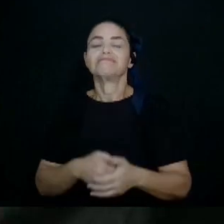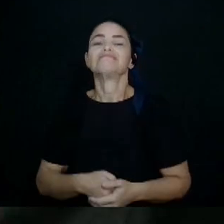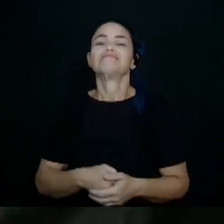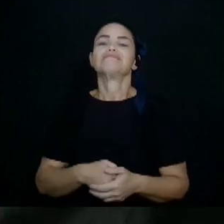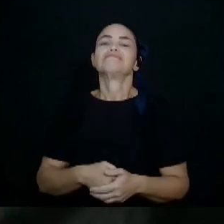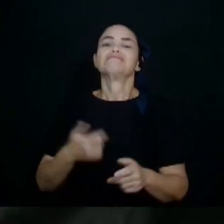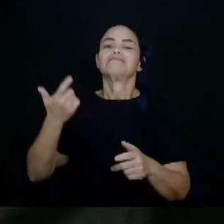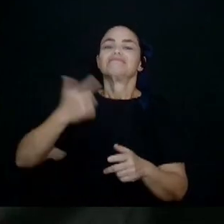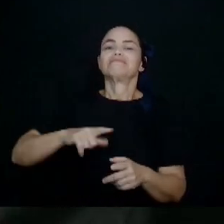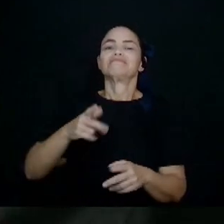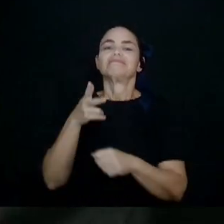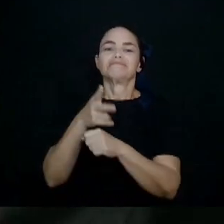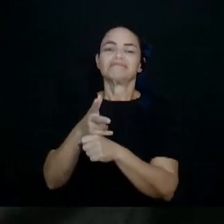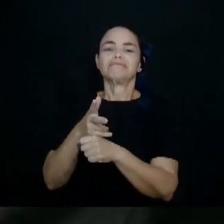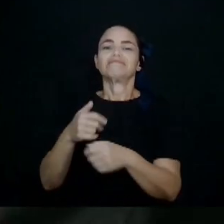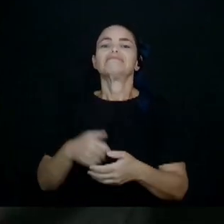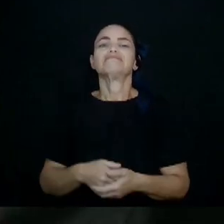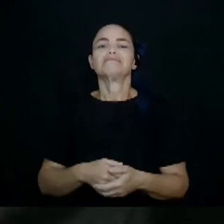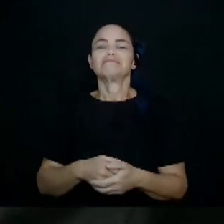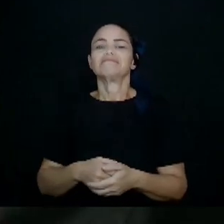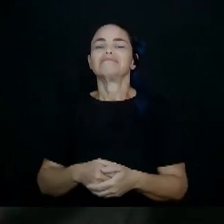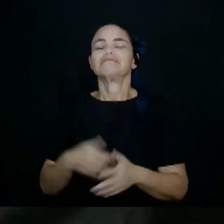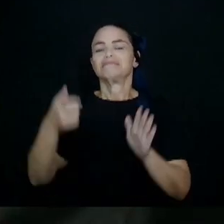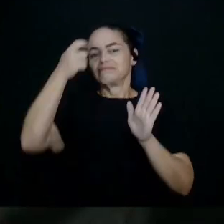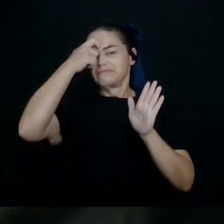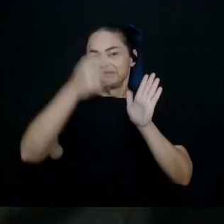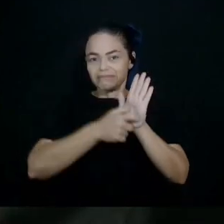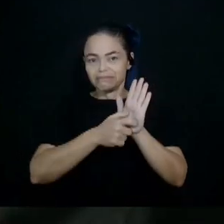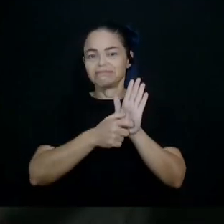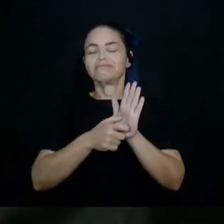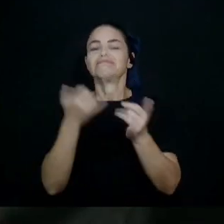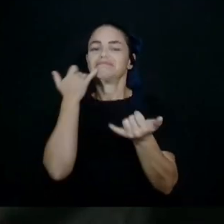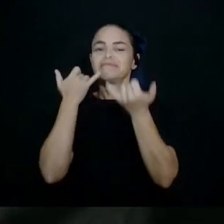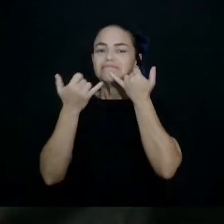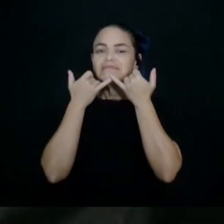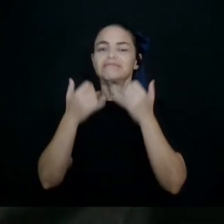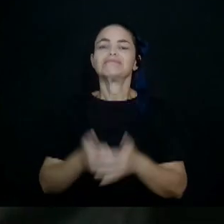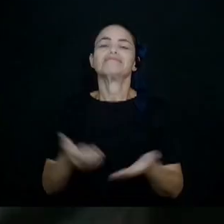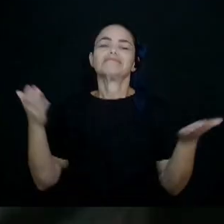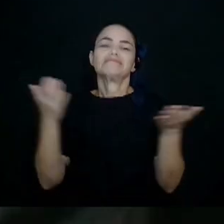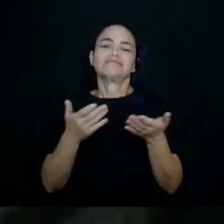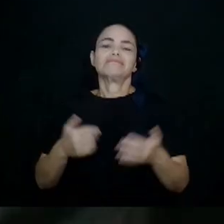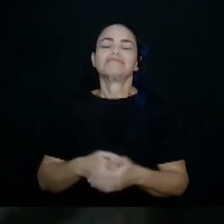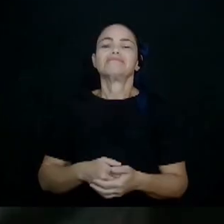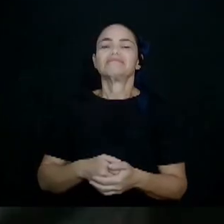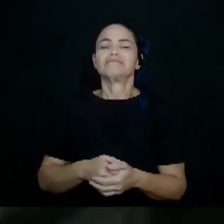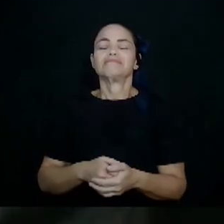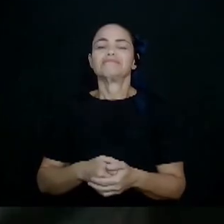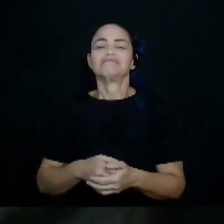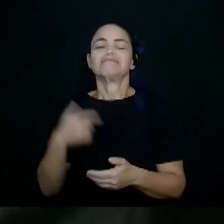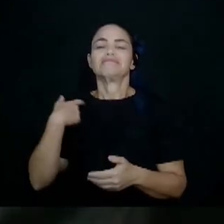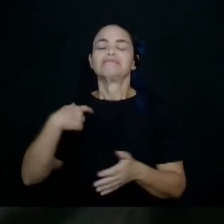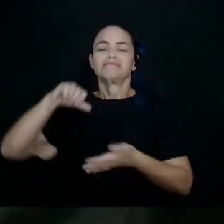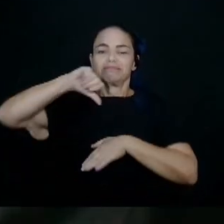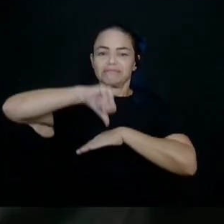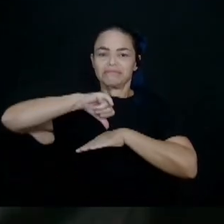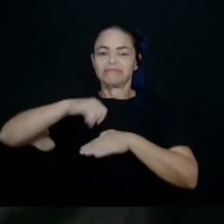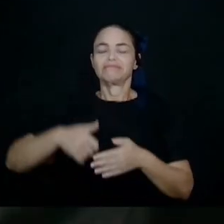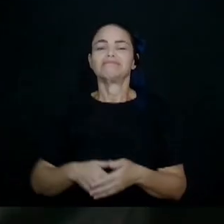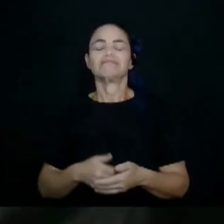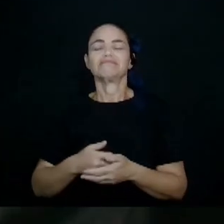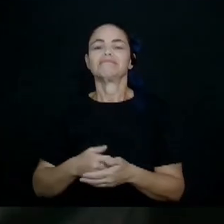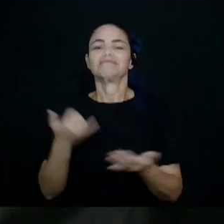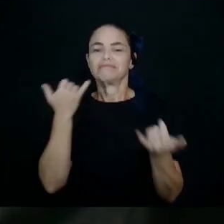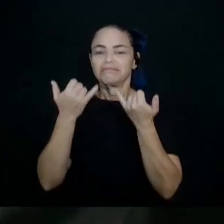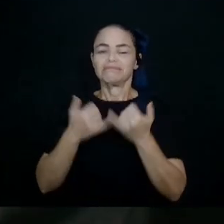do nosso Estúdio Câmara. A Iria está chegando aí, trazendo informações atualizadas, aqui da nossa metrópole, também informações do estado